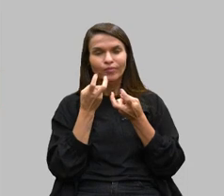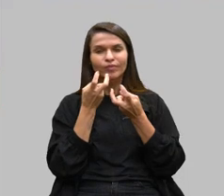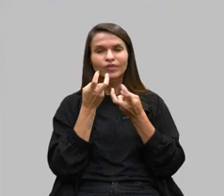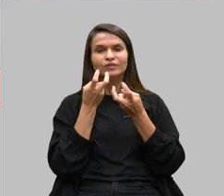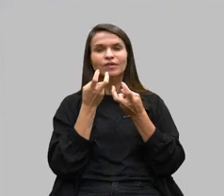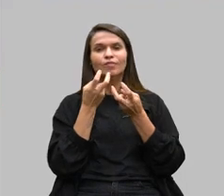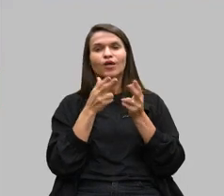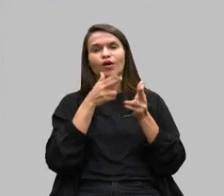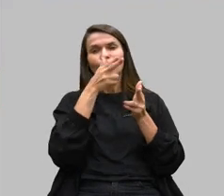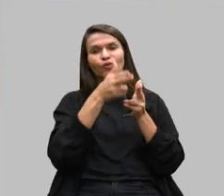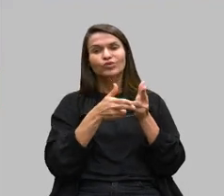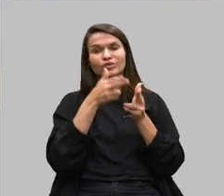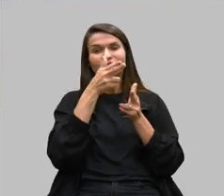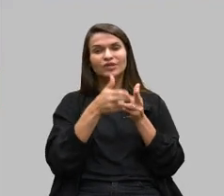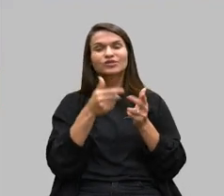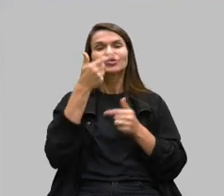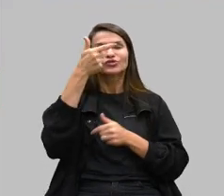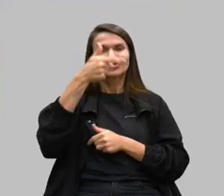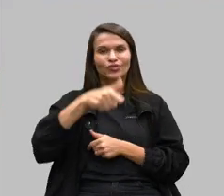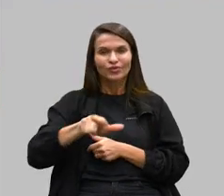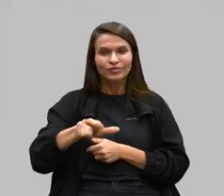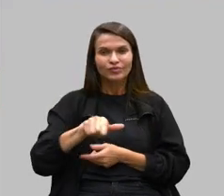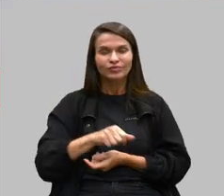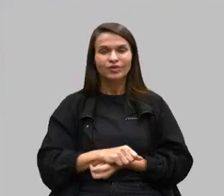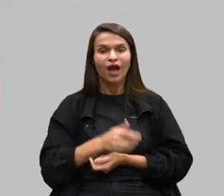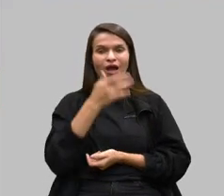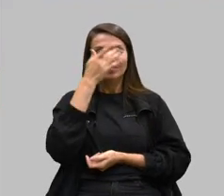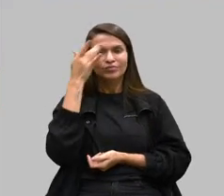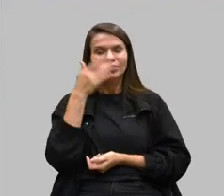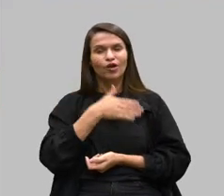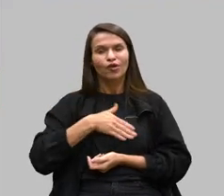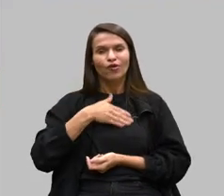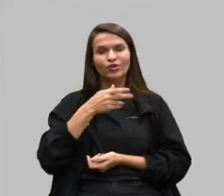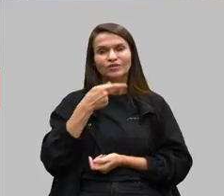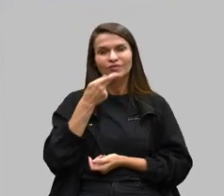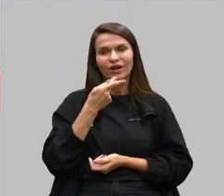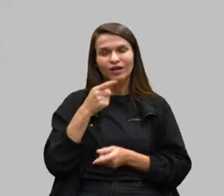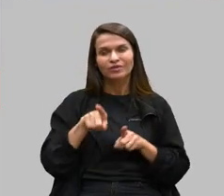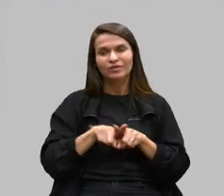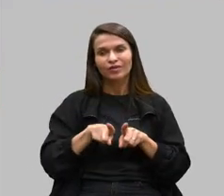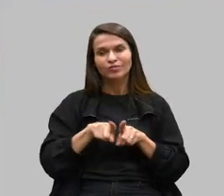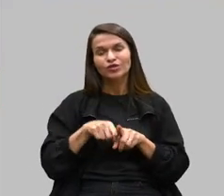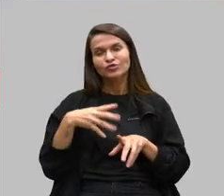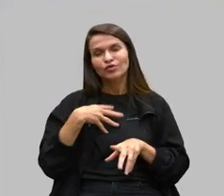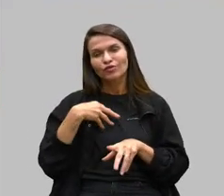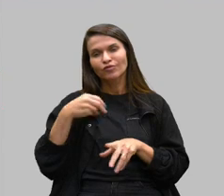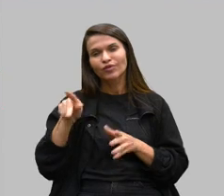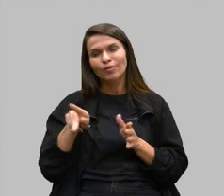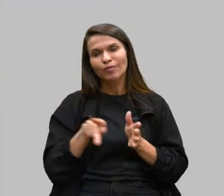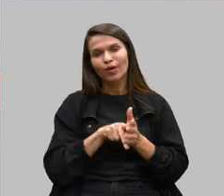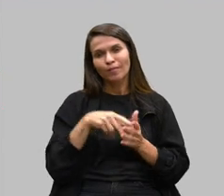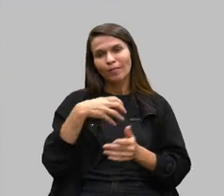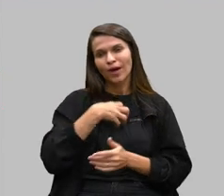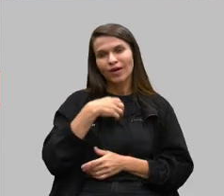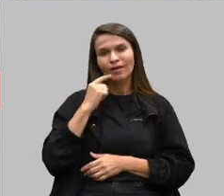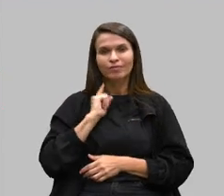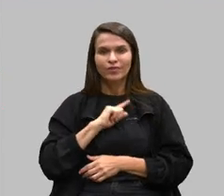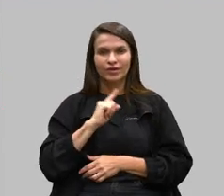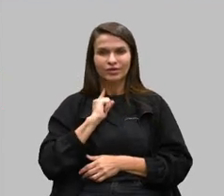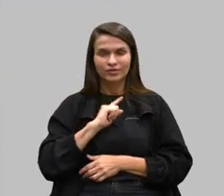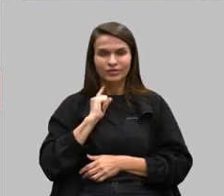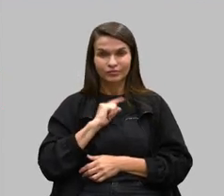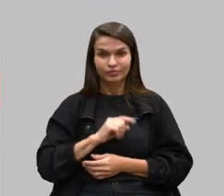de do trem de novo e as pessoas gostam de dizer também assim eu sou filho da Bahia Minas